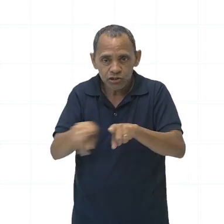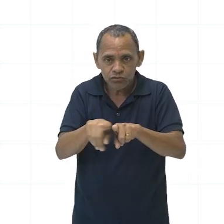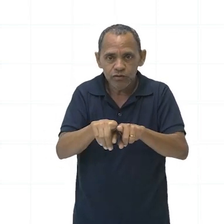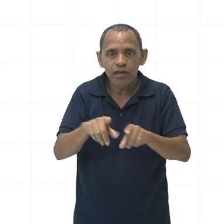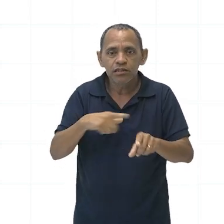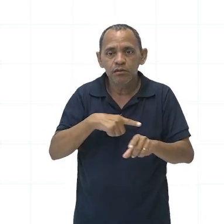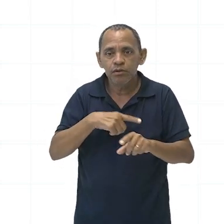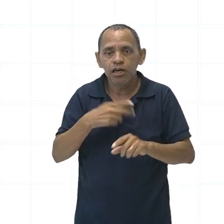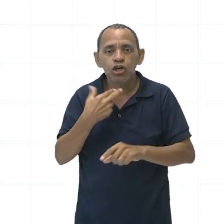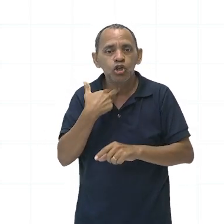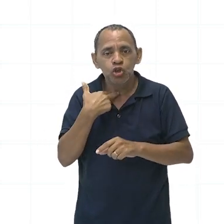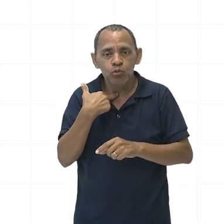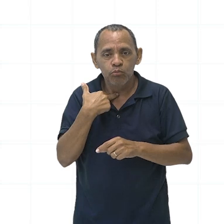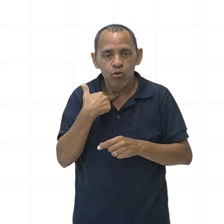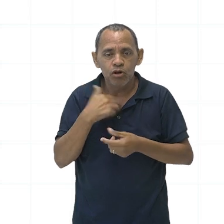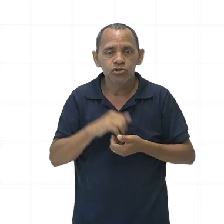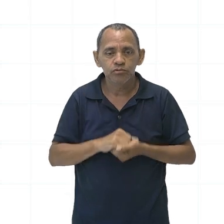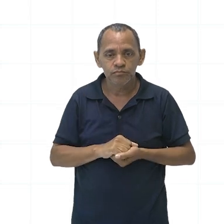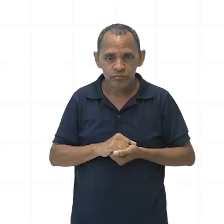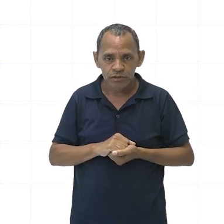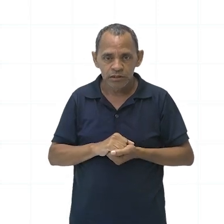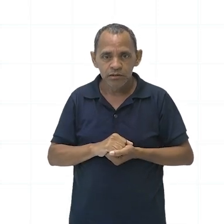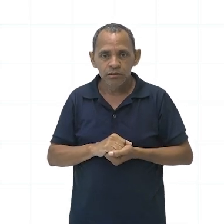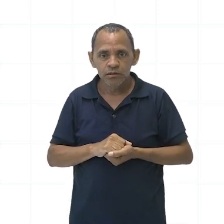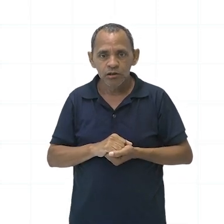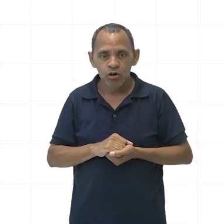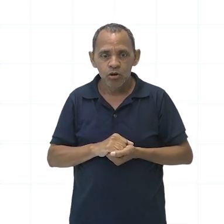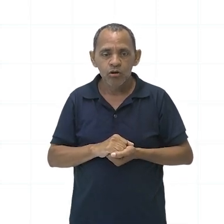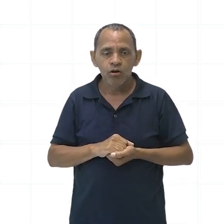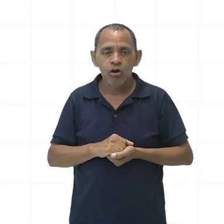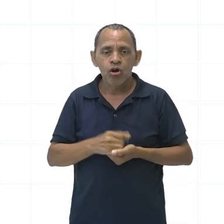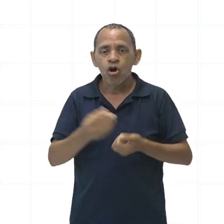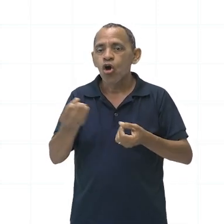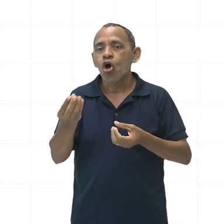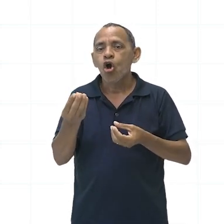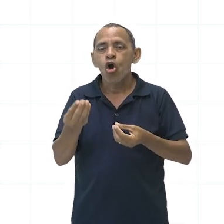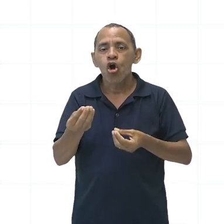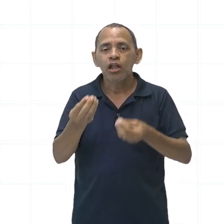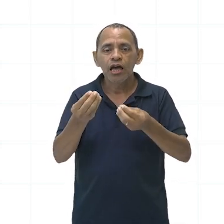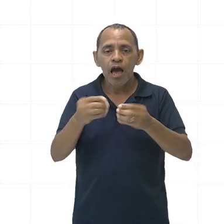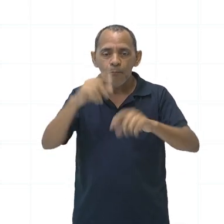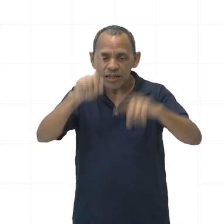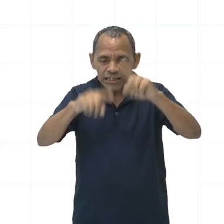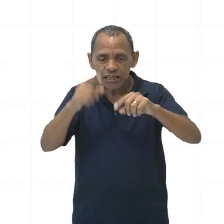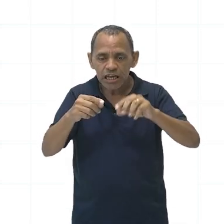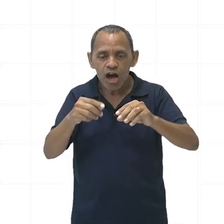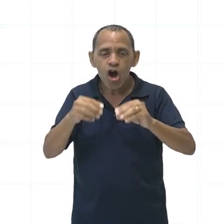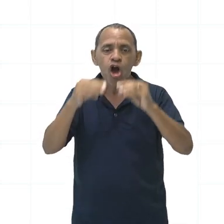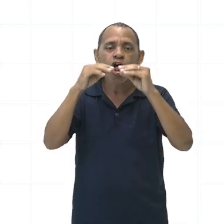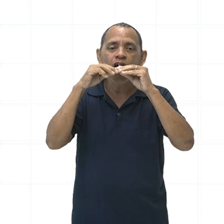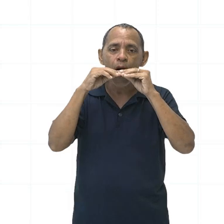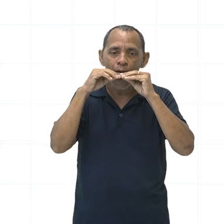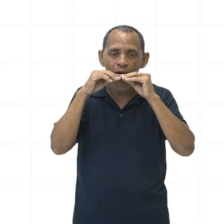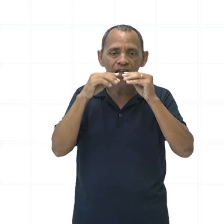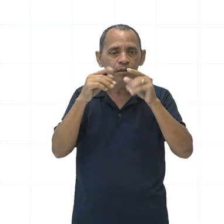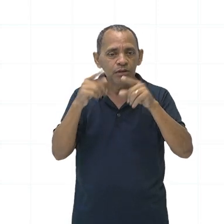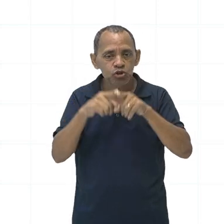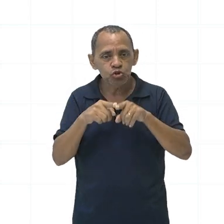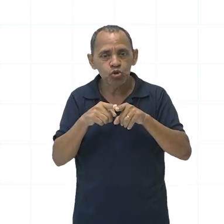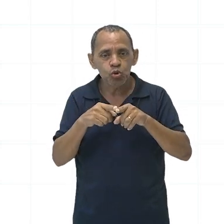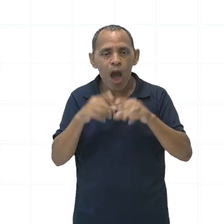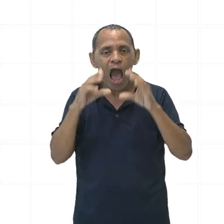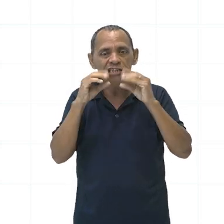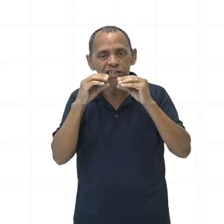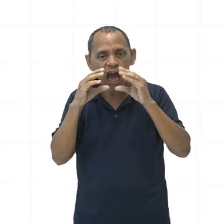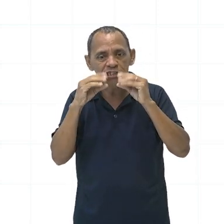nem tentar tirar objeto ou colocar objeto na boca da vítima, por exemplo, um pano para que ela não morda a língua, você não vai fazer